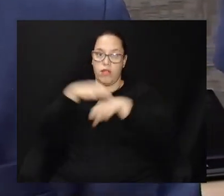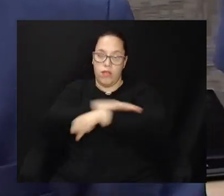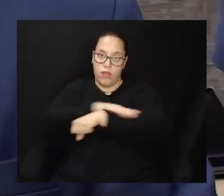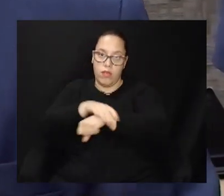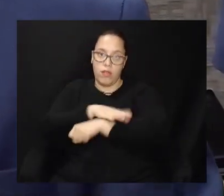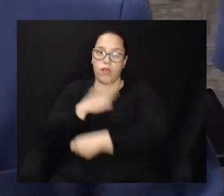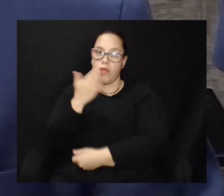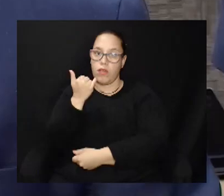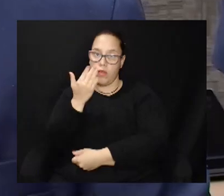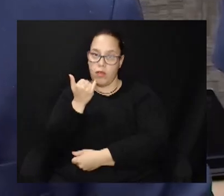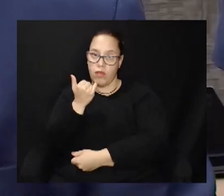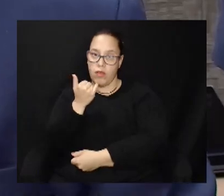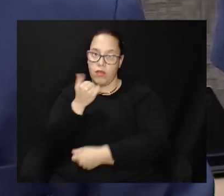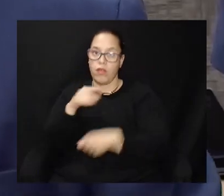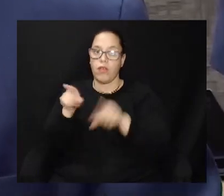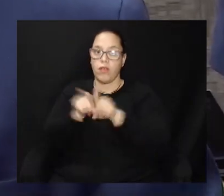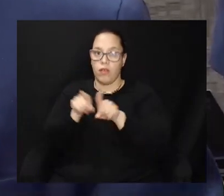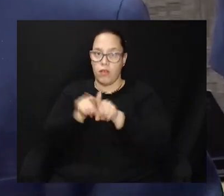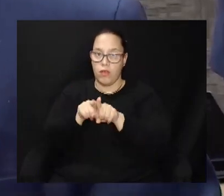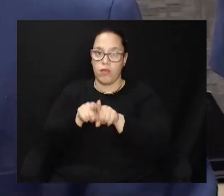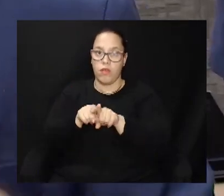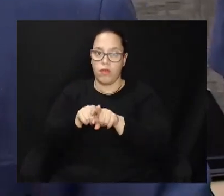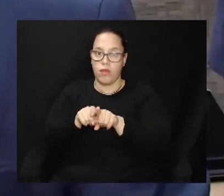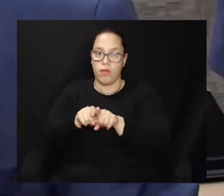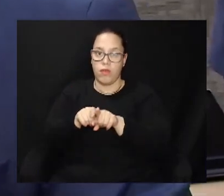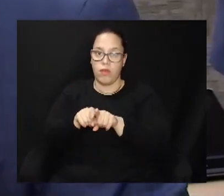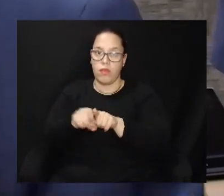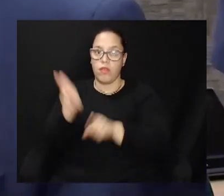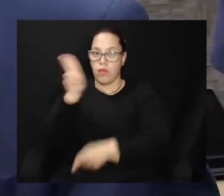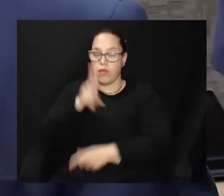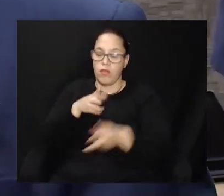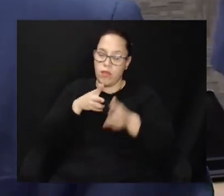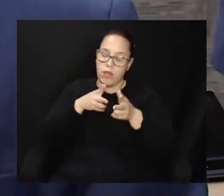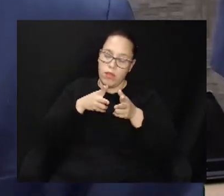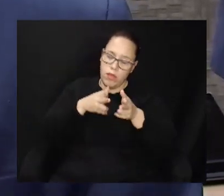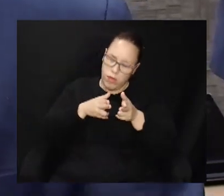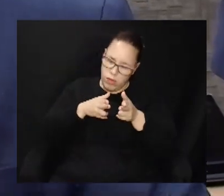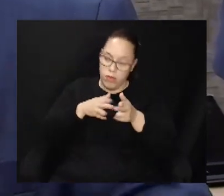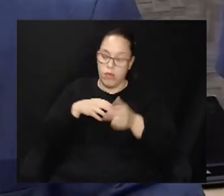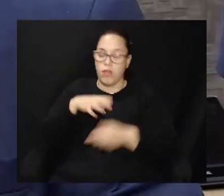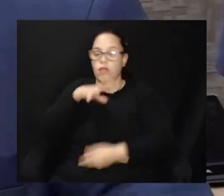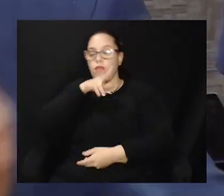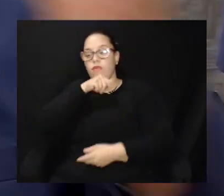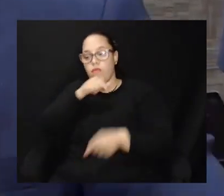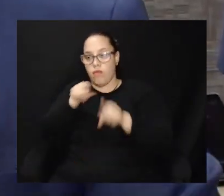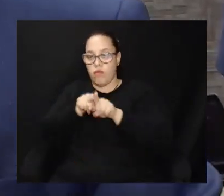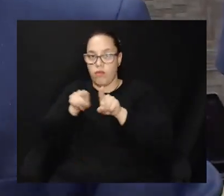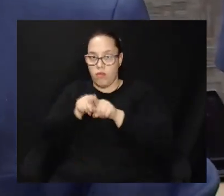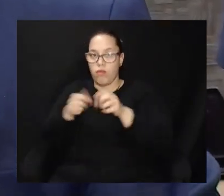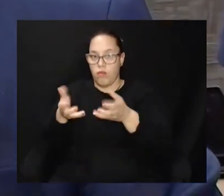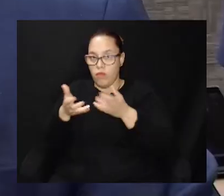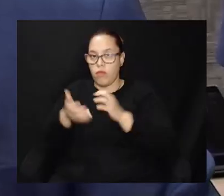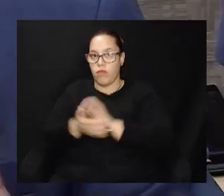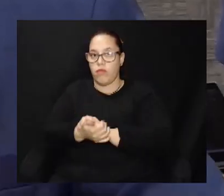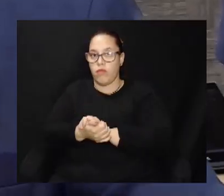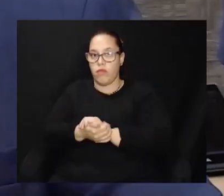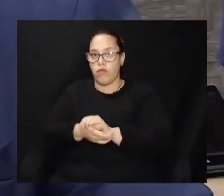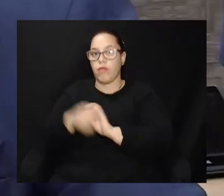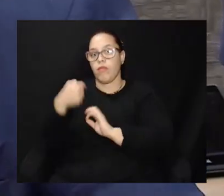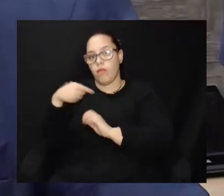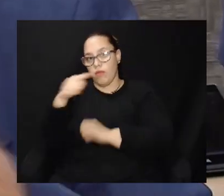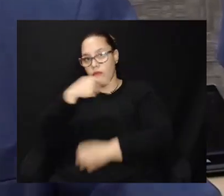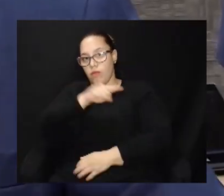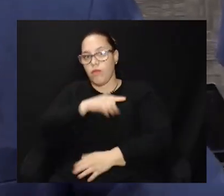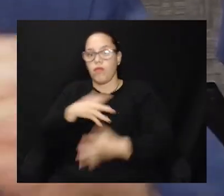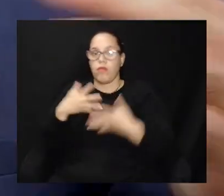e também pousar ali, né, dormir ali. E para os animais também a gente quer, né, que quando ele vá para esse acolhimento, ele